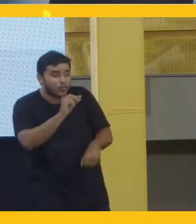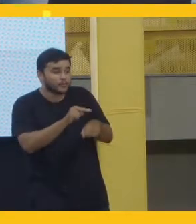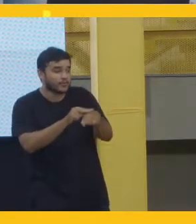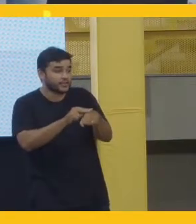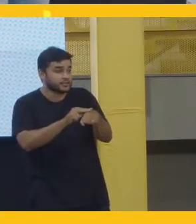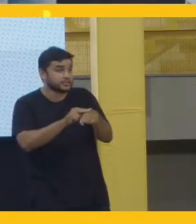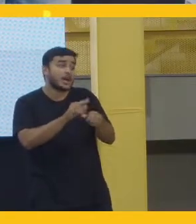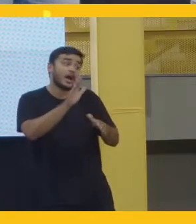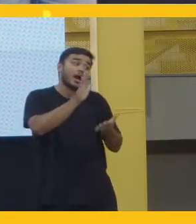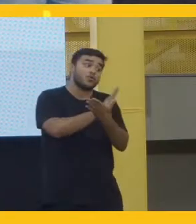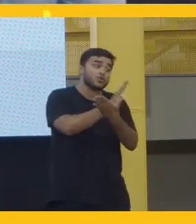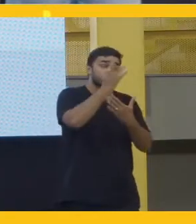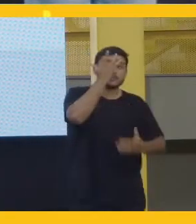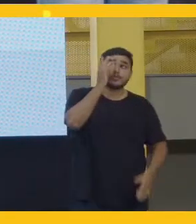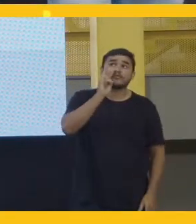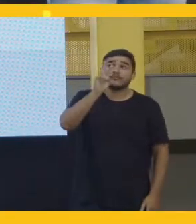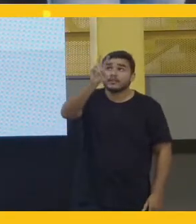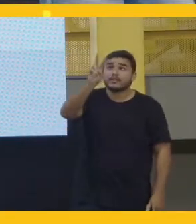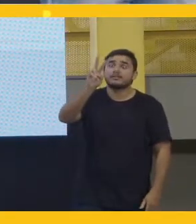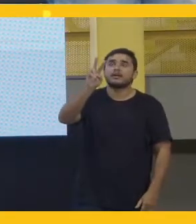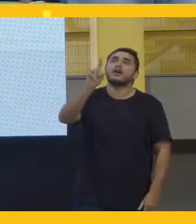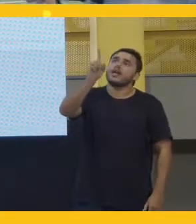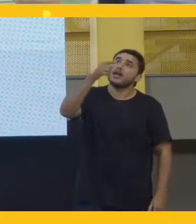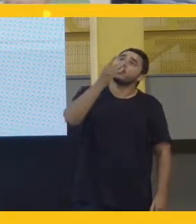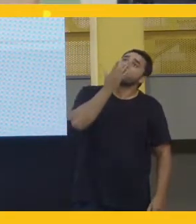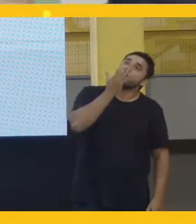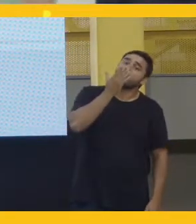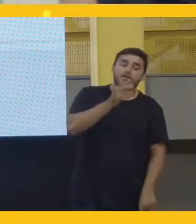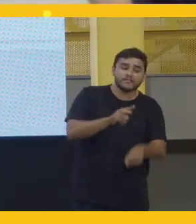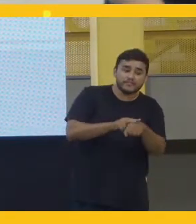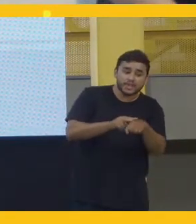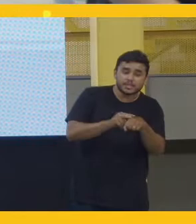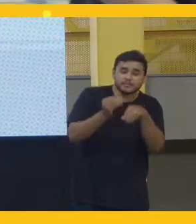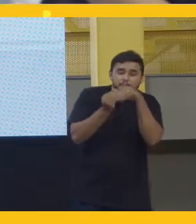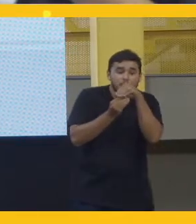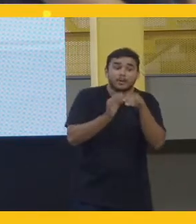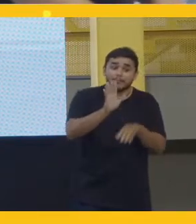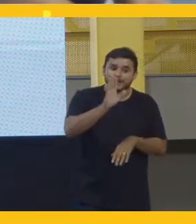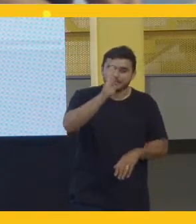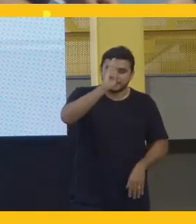é verde. Louco, né? Quem mais levantou aqui? Oi.